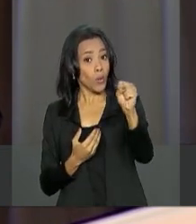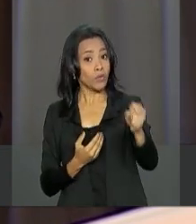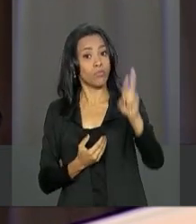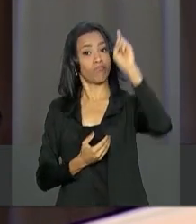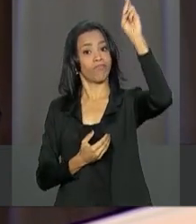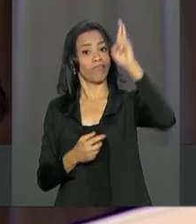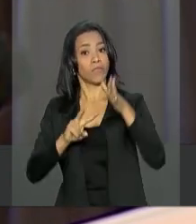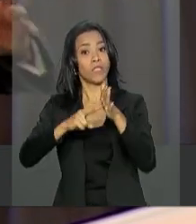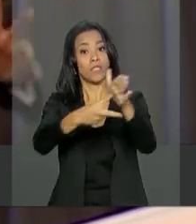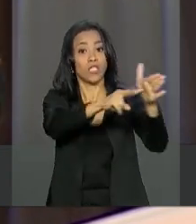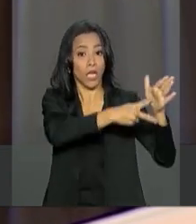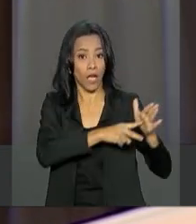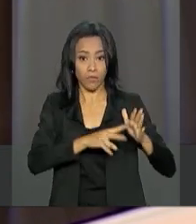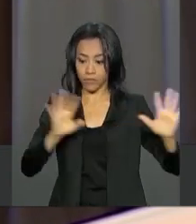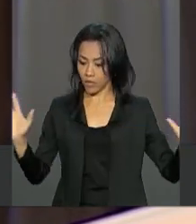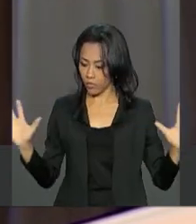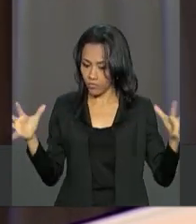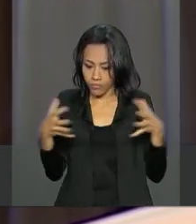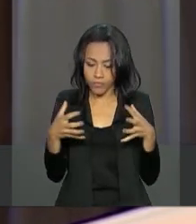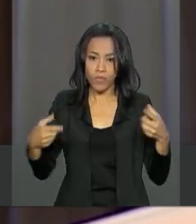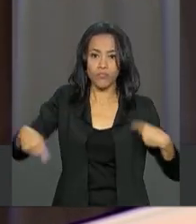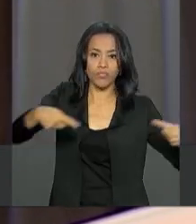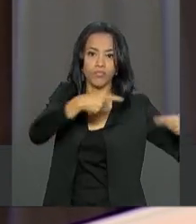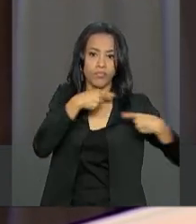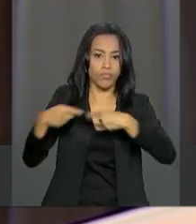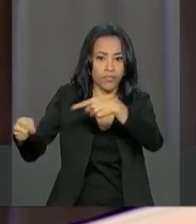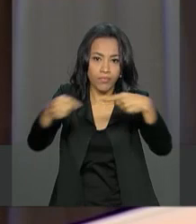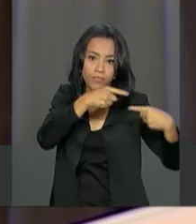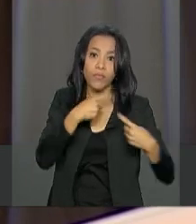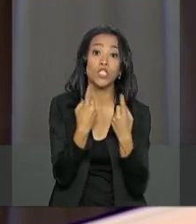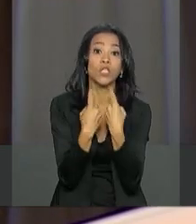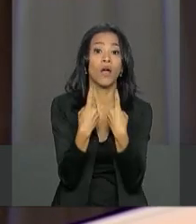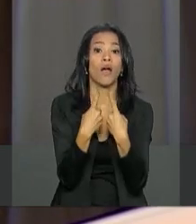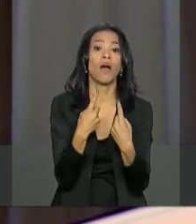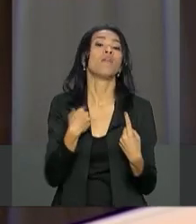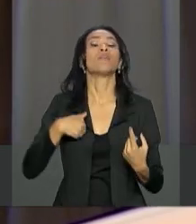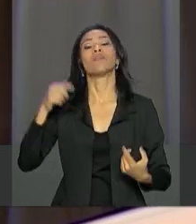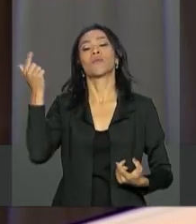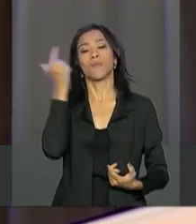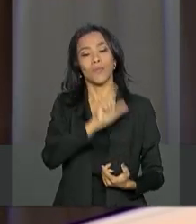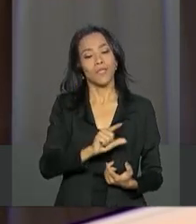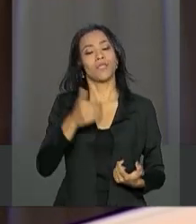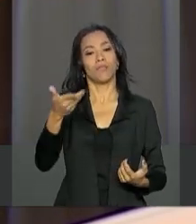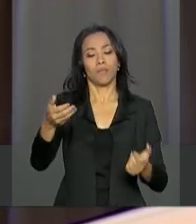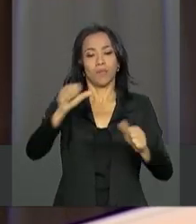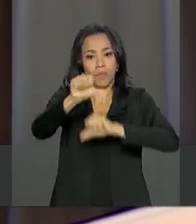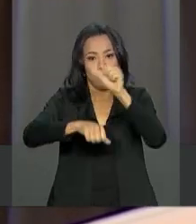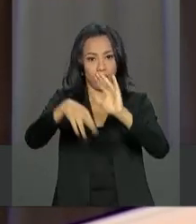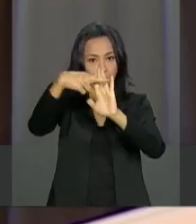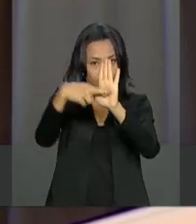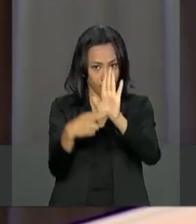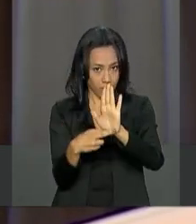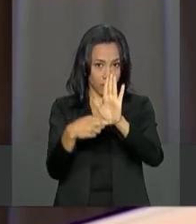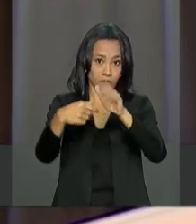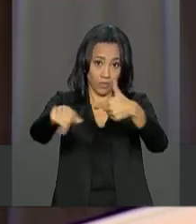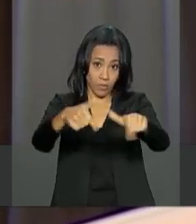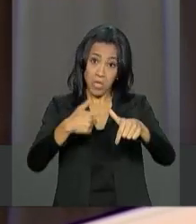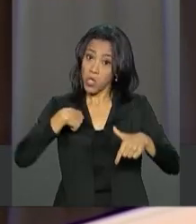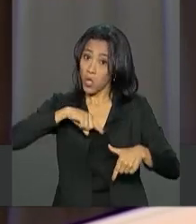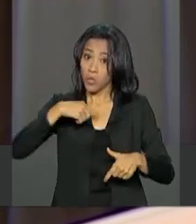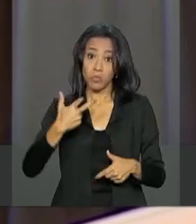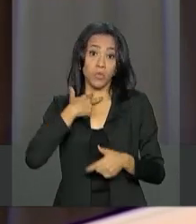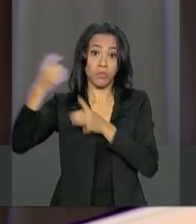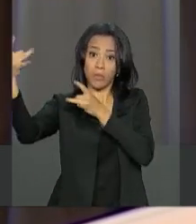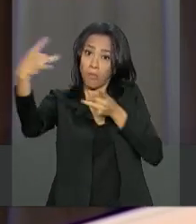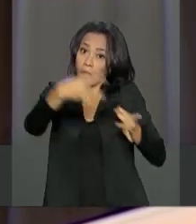centrais sindicais. Portanto, foi fruto do diálogo que o governo chegou a esta modernização trabalhista. Isso nós não podemos abandonar,